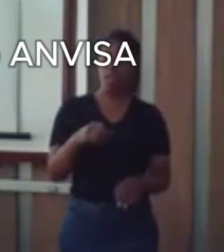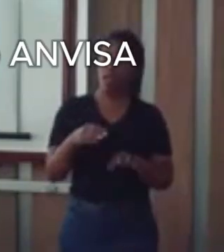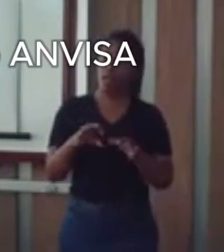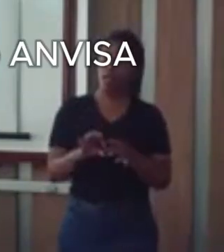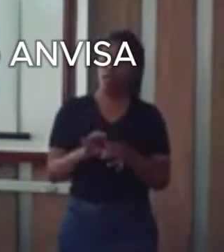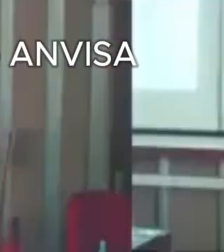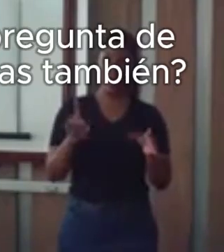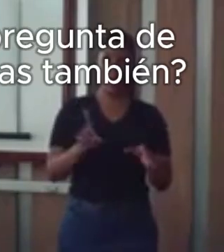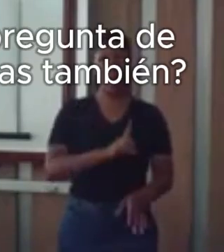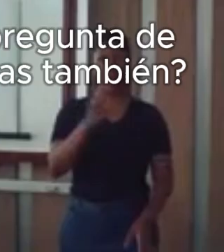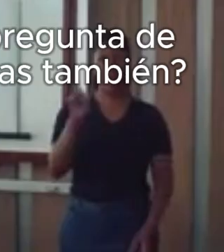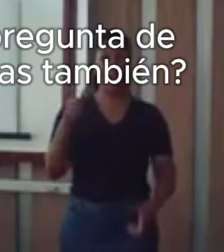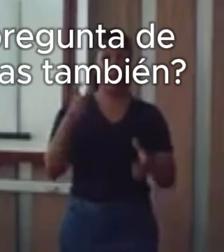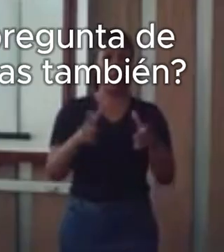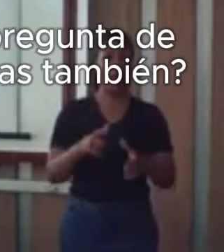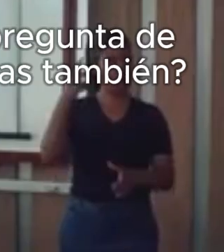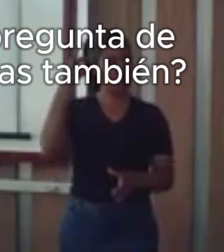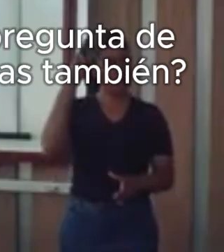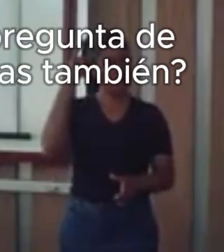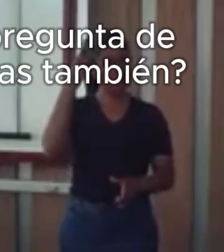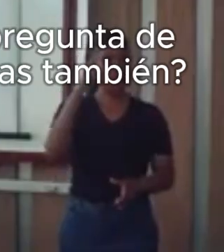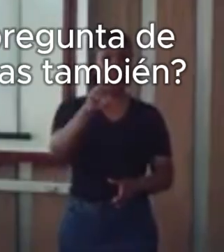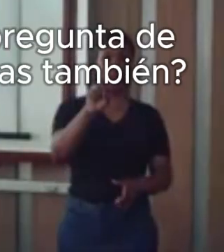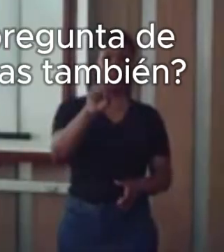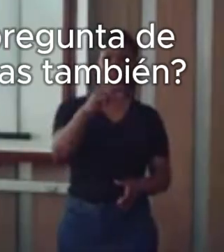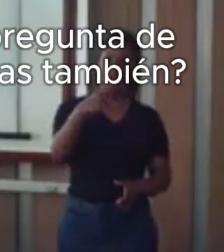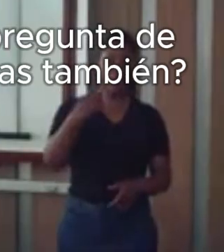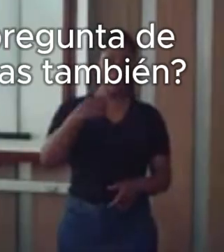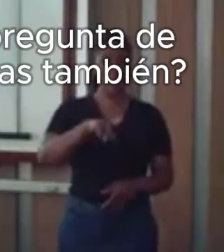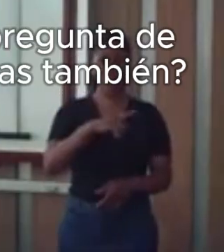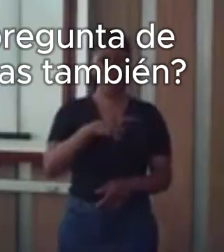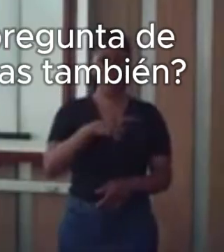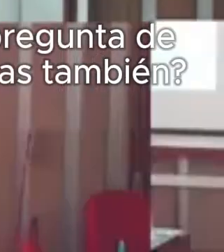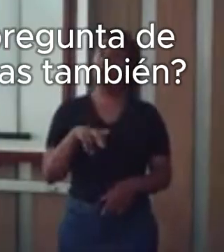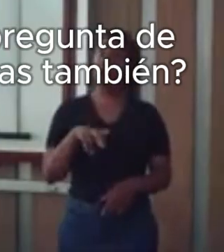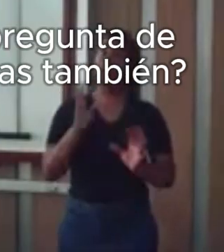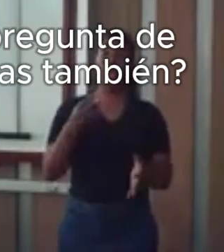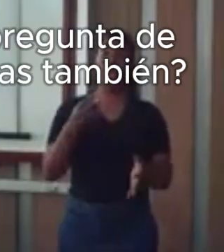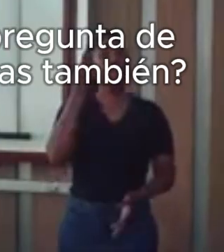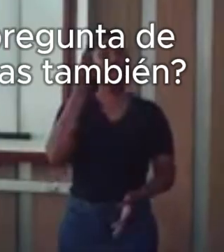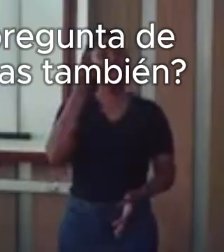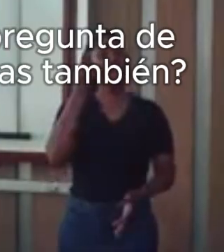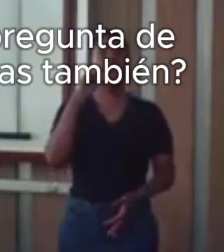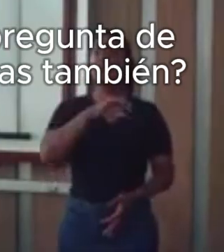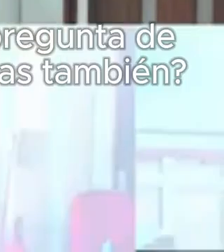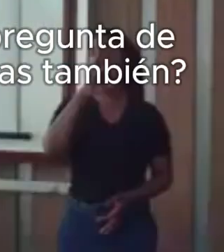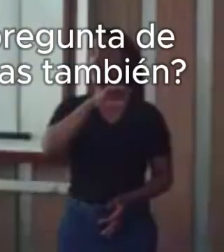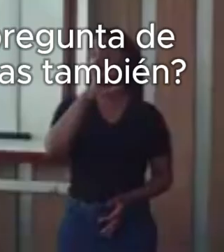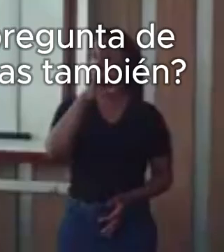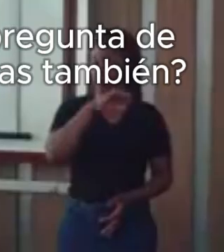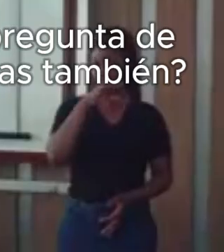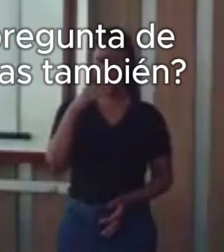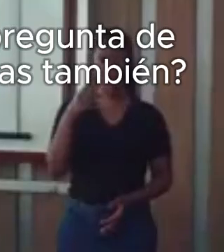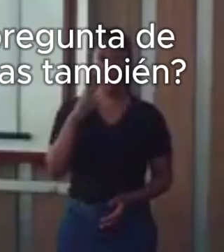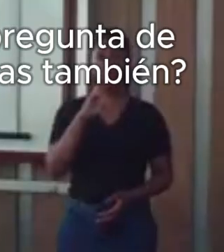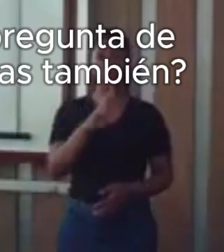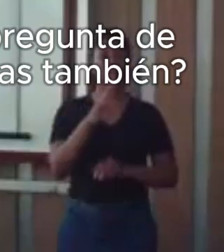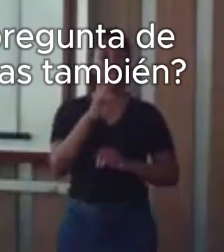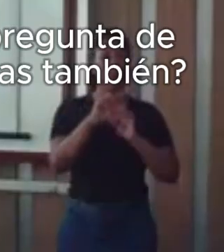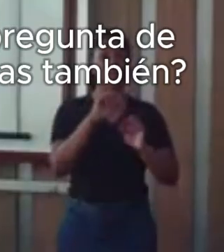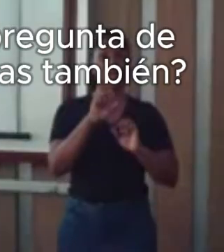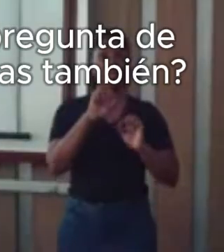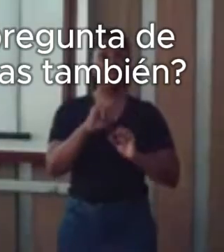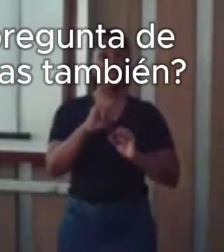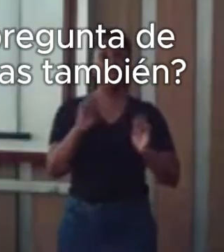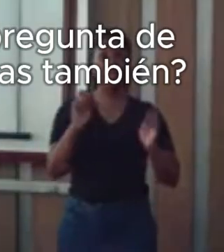USP, e nós fizemos o estudo clínico veterinário para responder a pergunta sobre se serviria